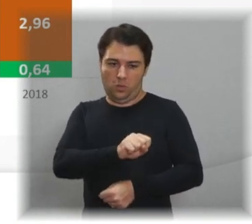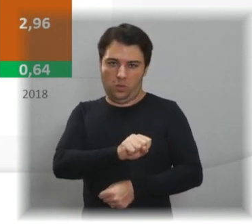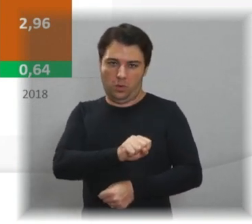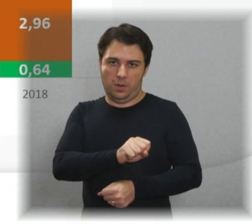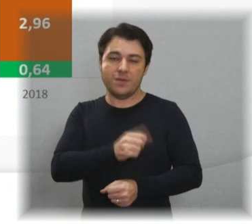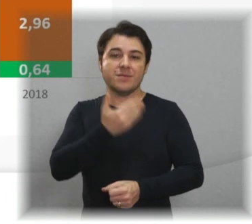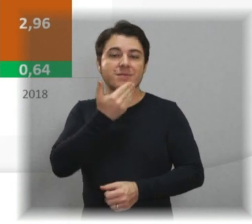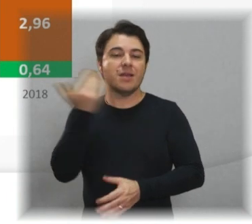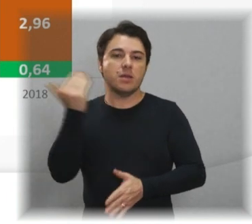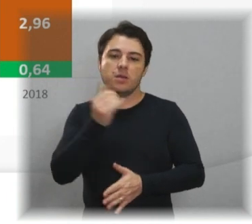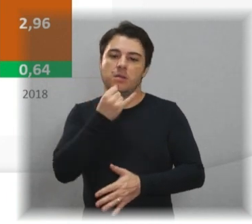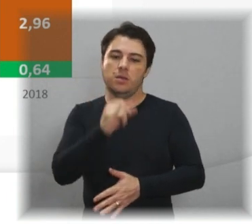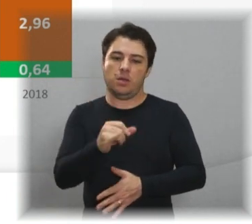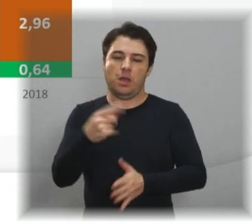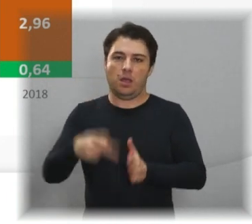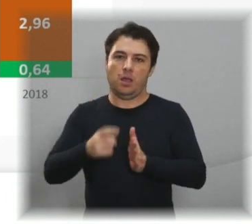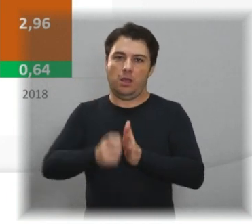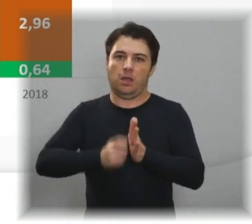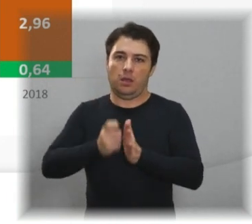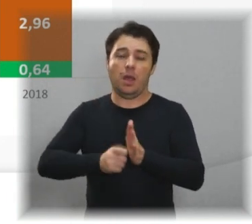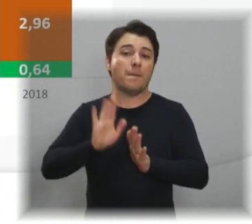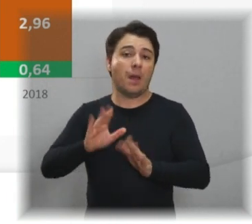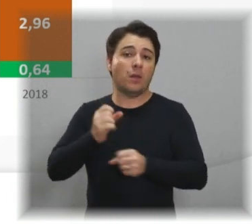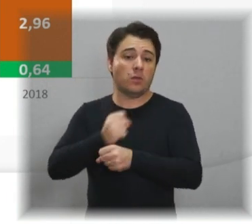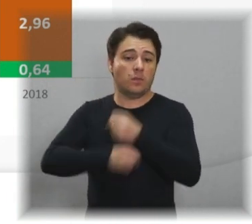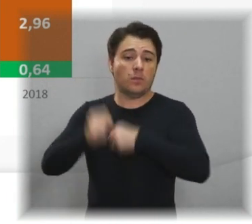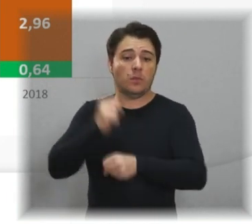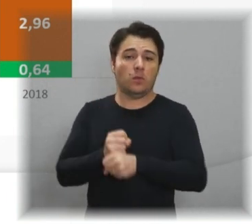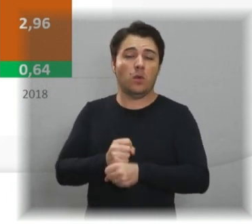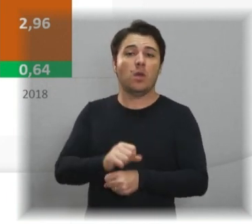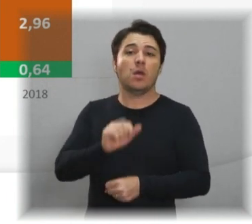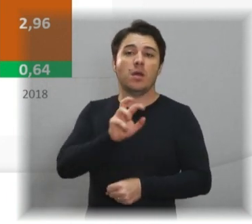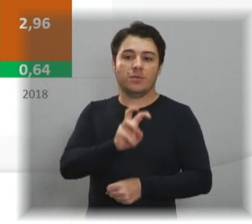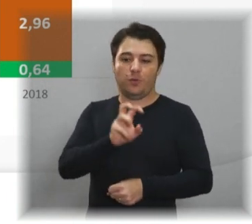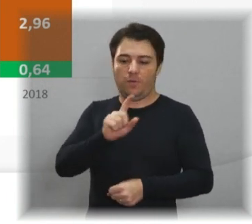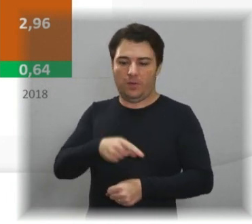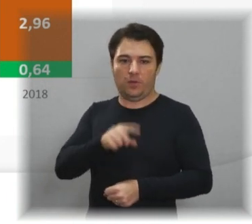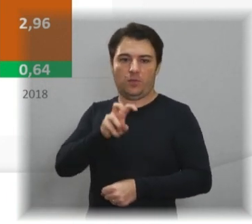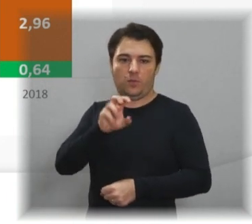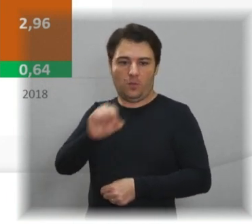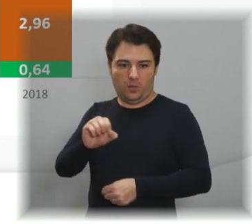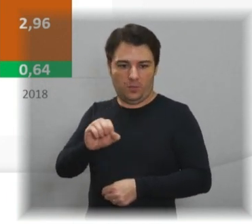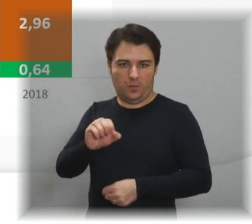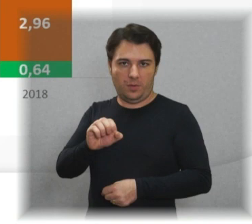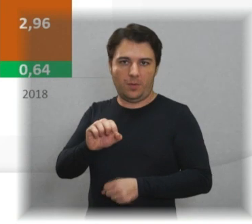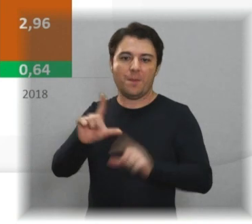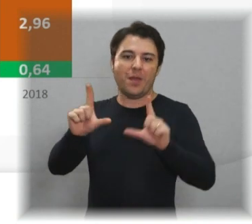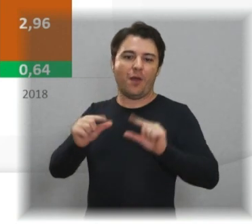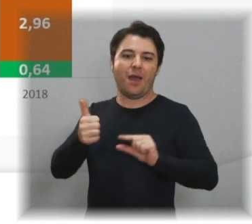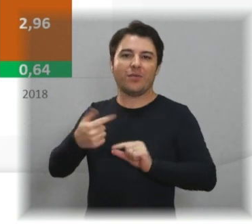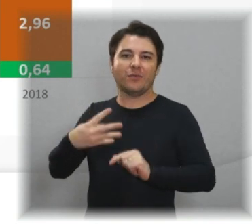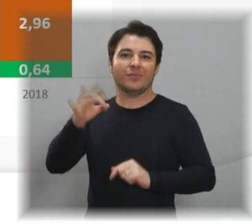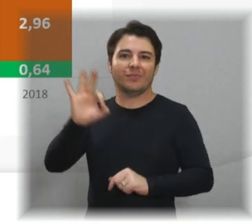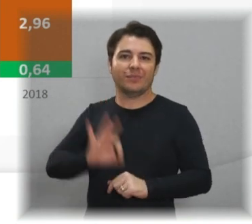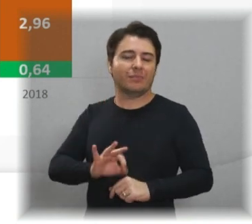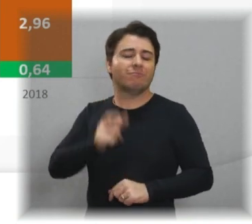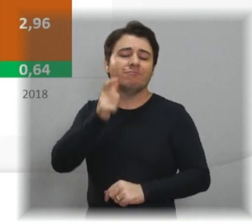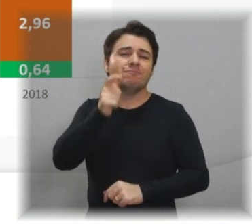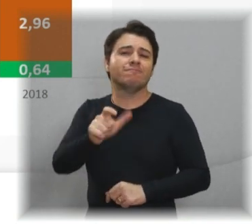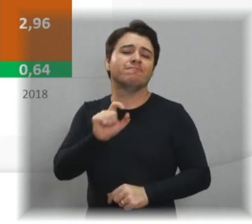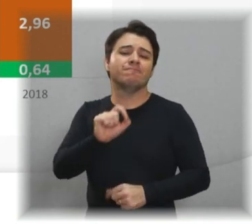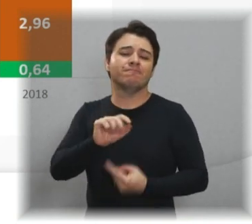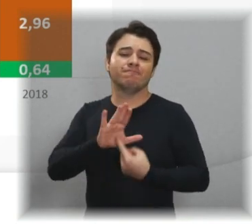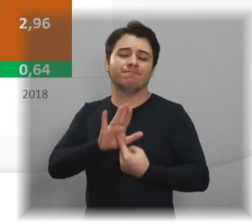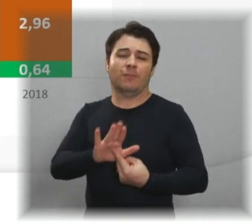ficaram sem energia em Araraquara em 2018 esse número baixou para 5:58 uma redução de 14 por cento e é interessante mostrar